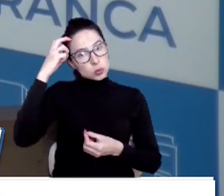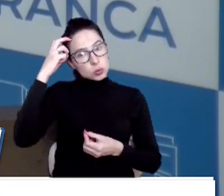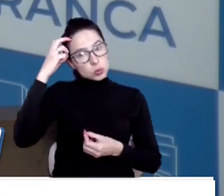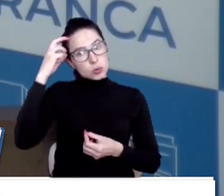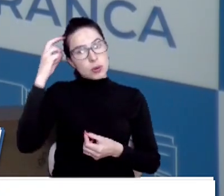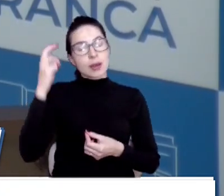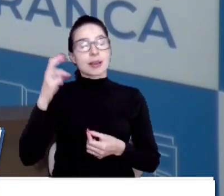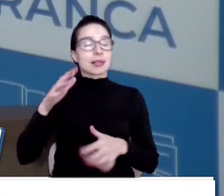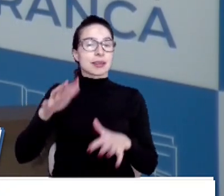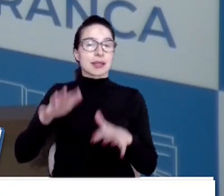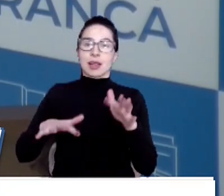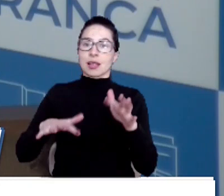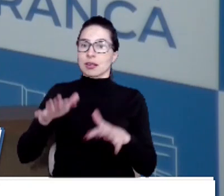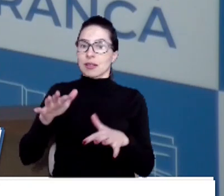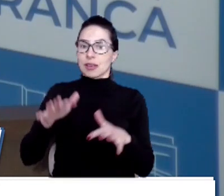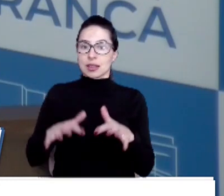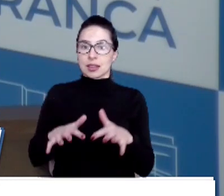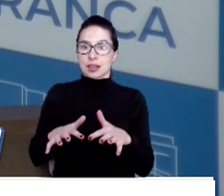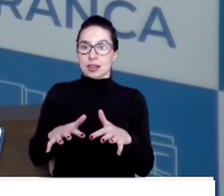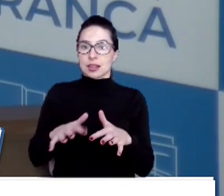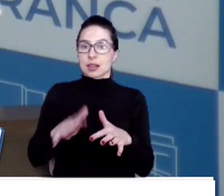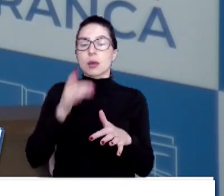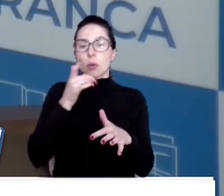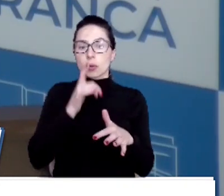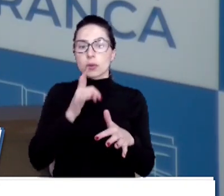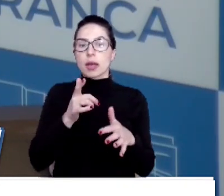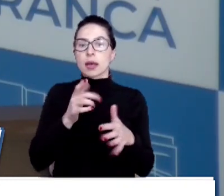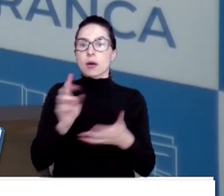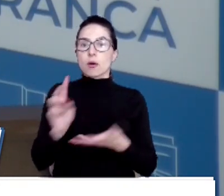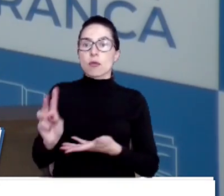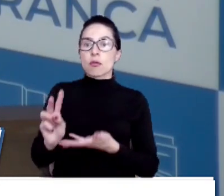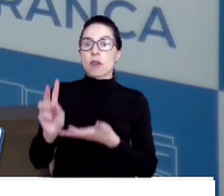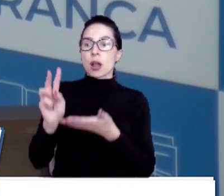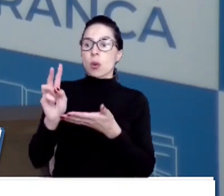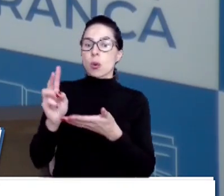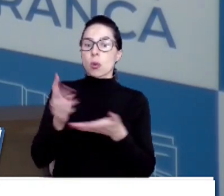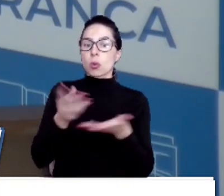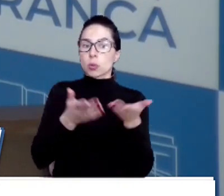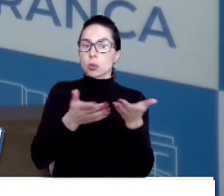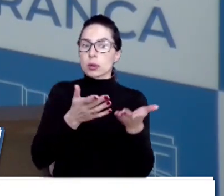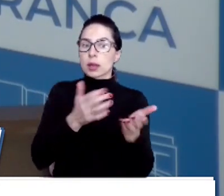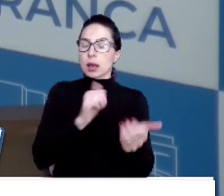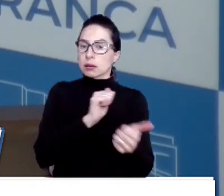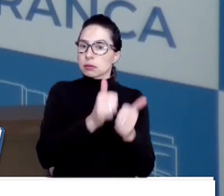nem sempre dava a vazão necessária no esporte então